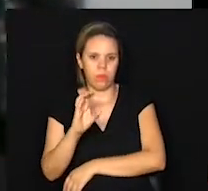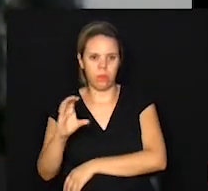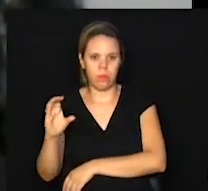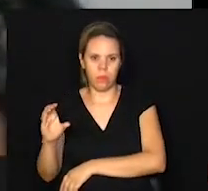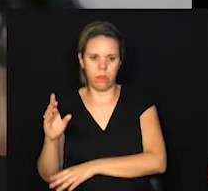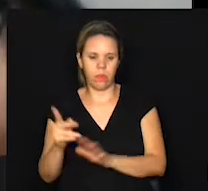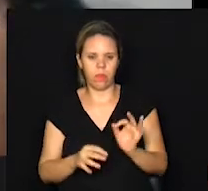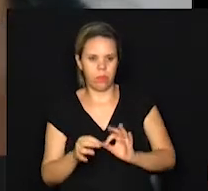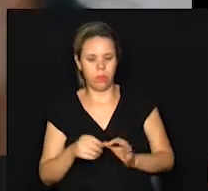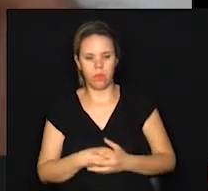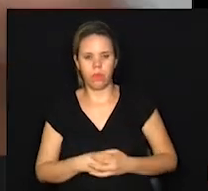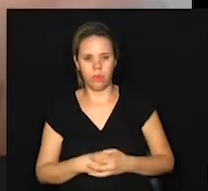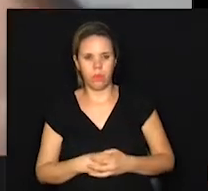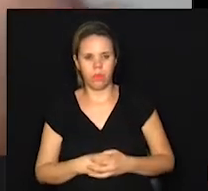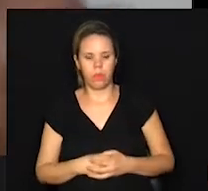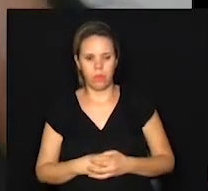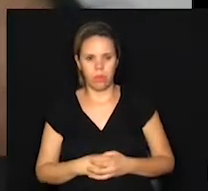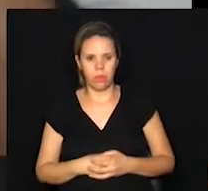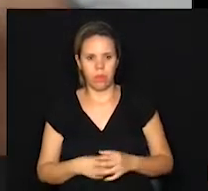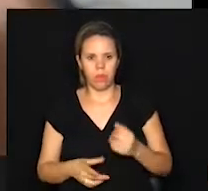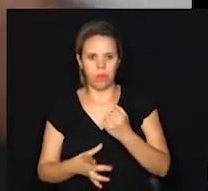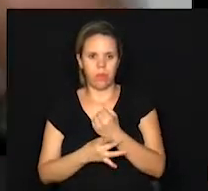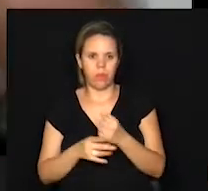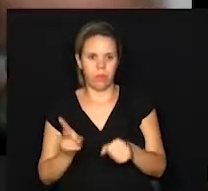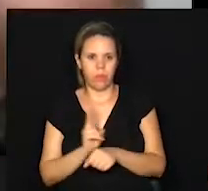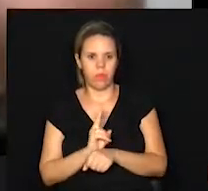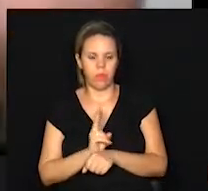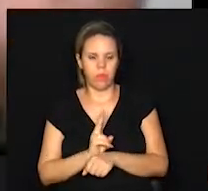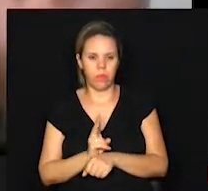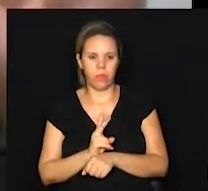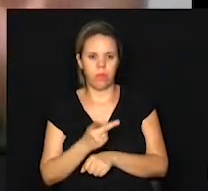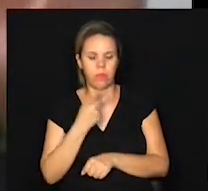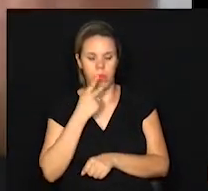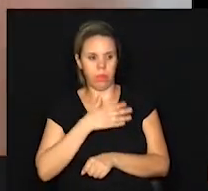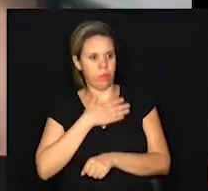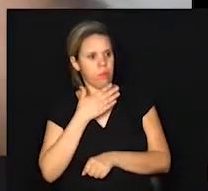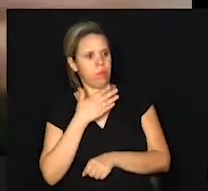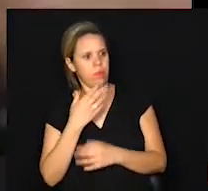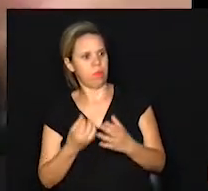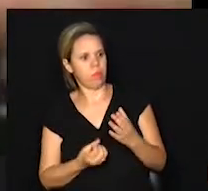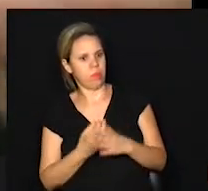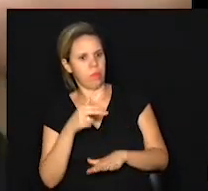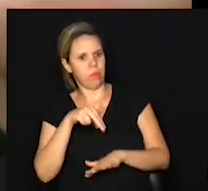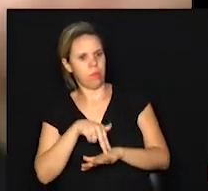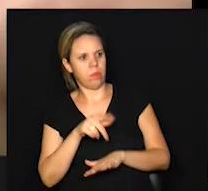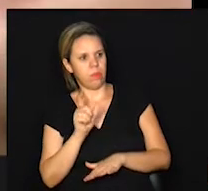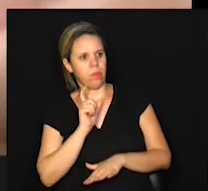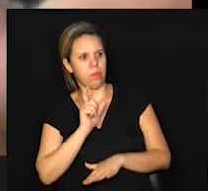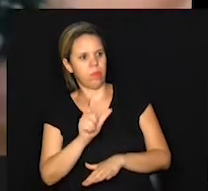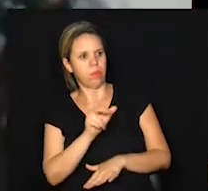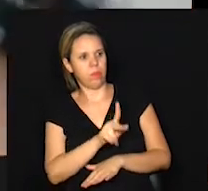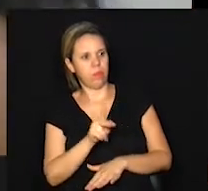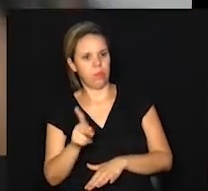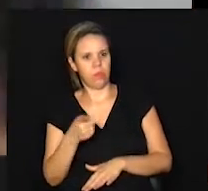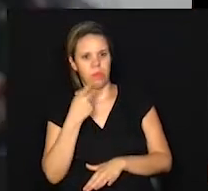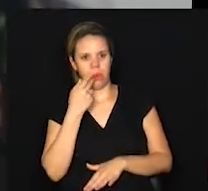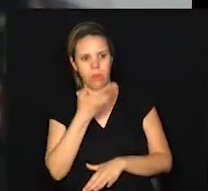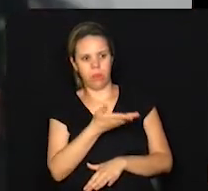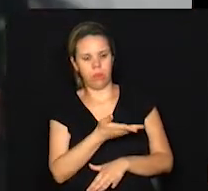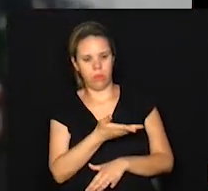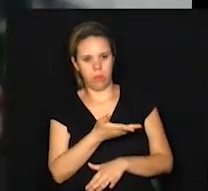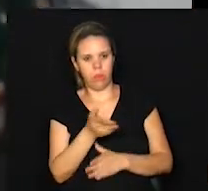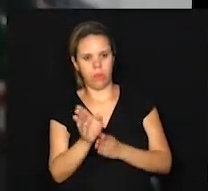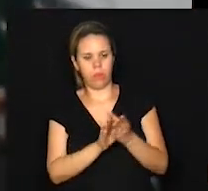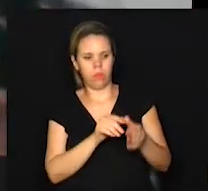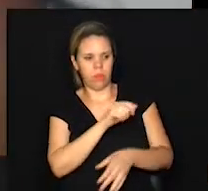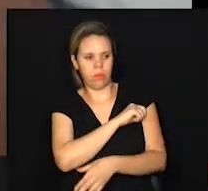projeto. Os seguranças deram um pulo assim, quando eu surgi, eu apresentei o meu cartão de professor e disse: não, eu estava orientando